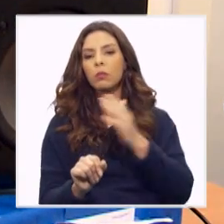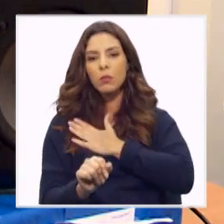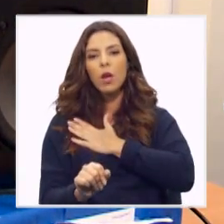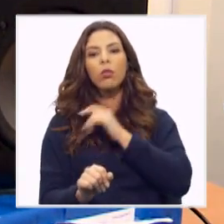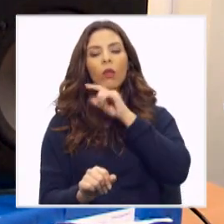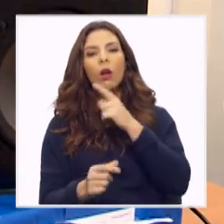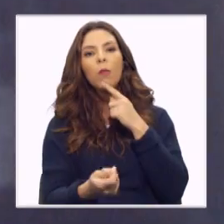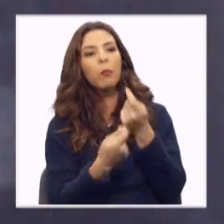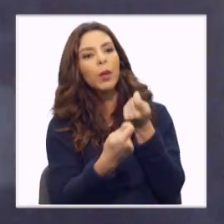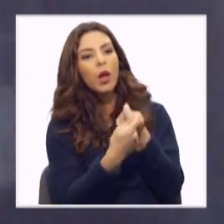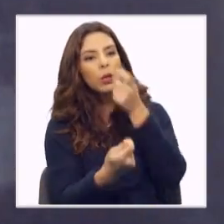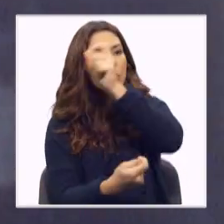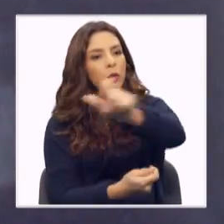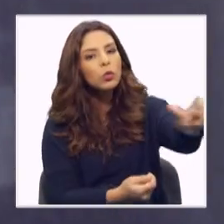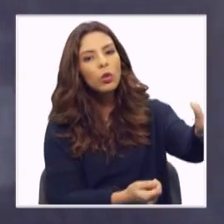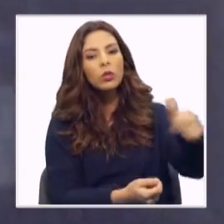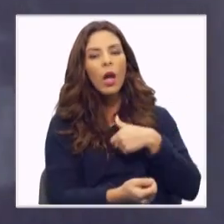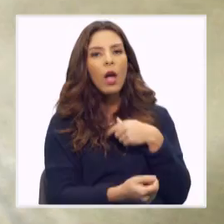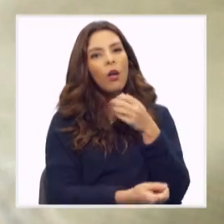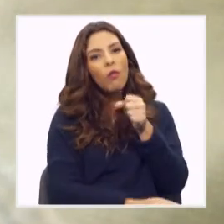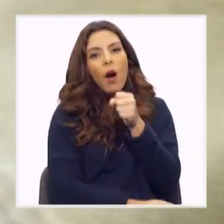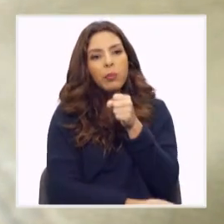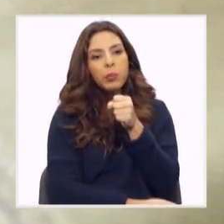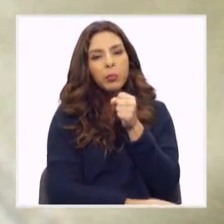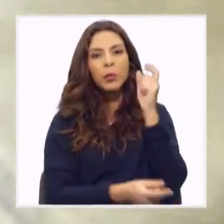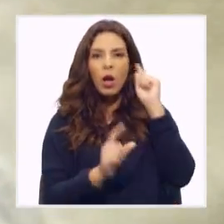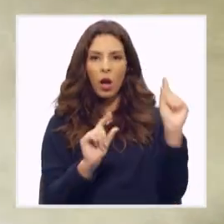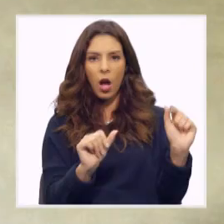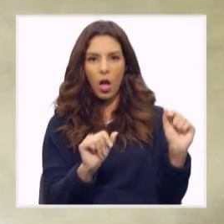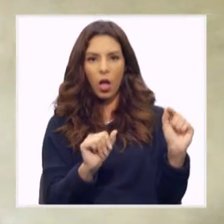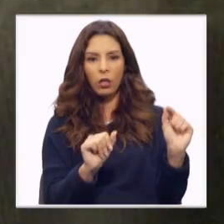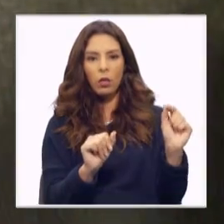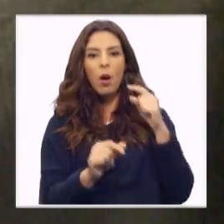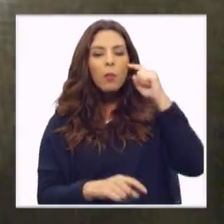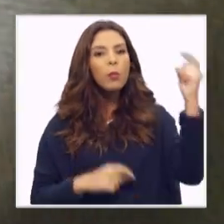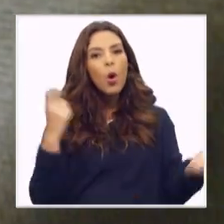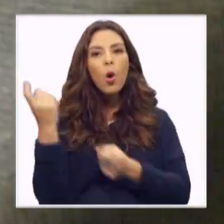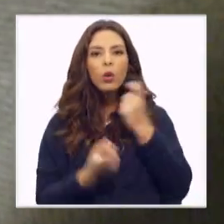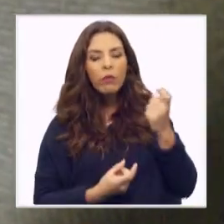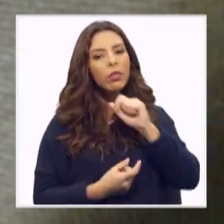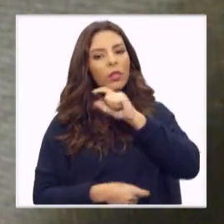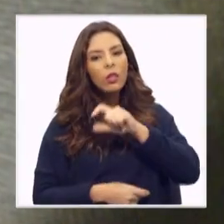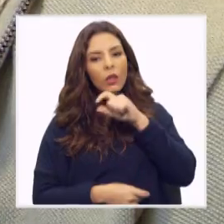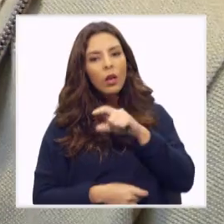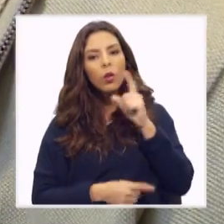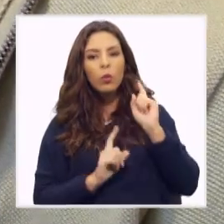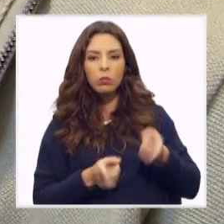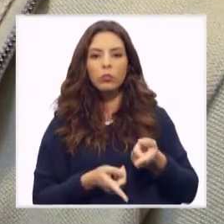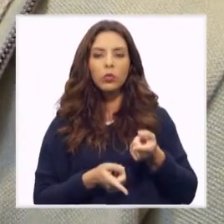que a melhor maneira de chegar às pessoas era falar-lhes ao ouvido. Então comecei à procura de onde é que